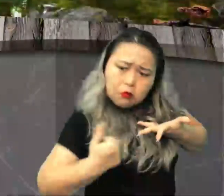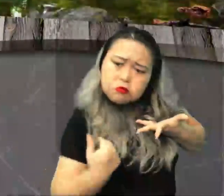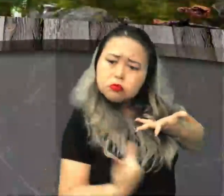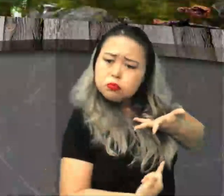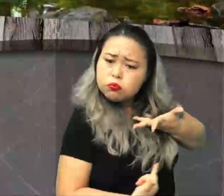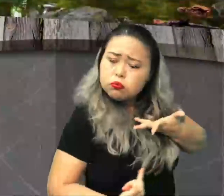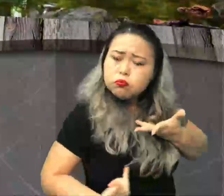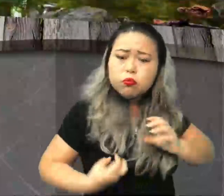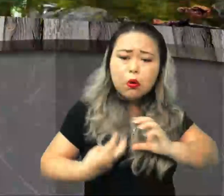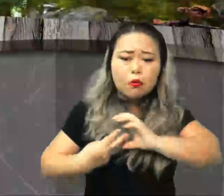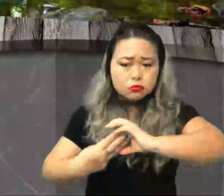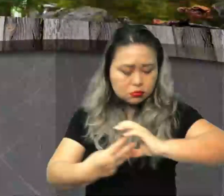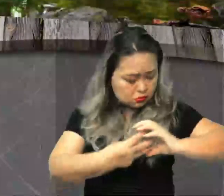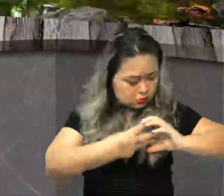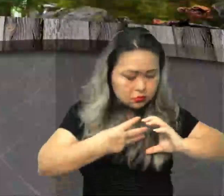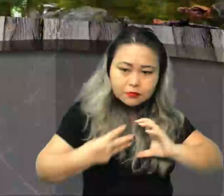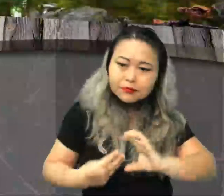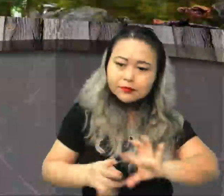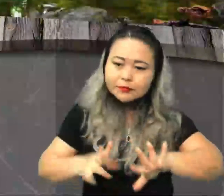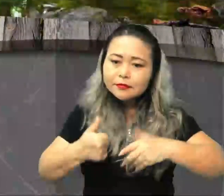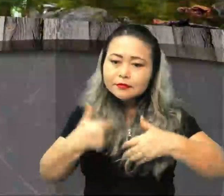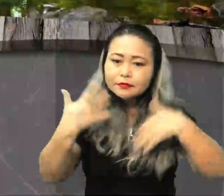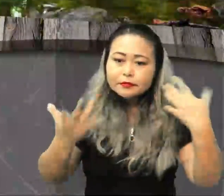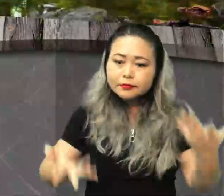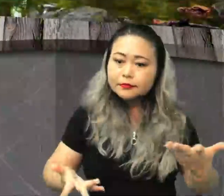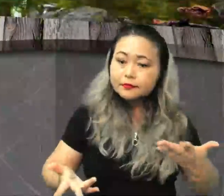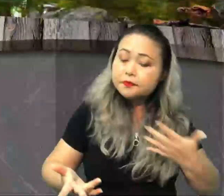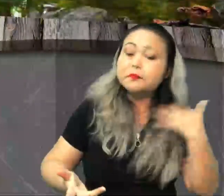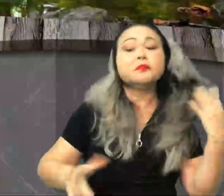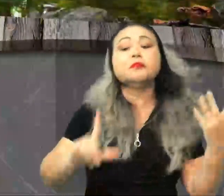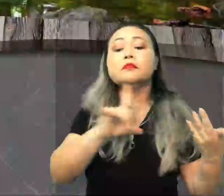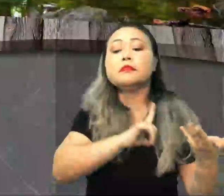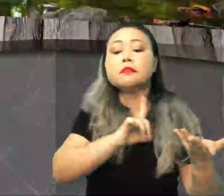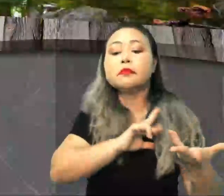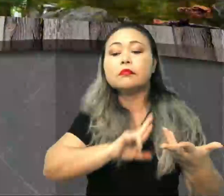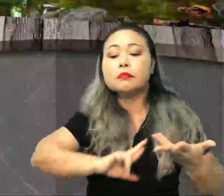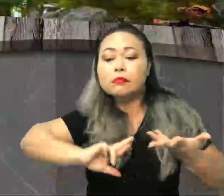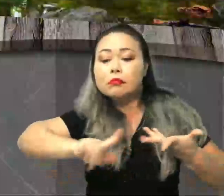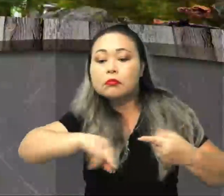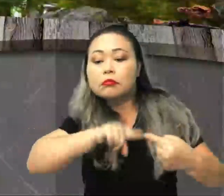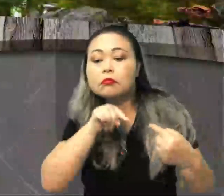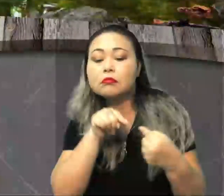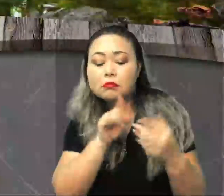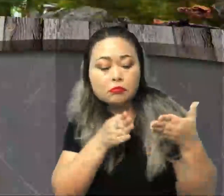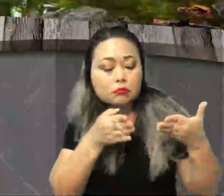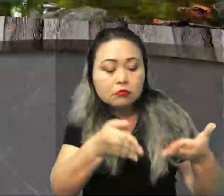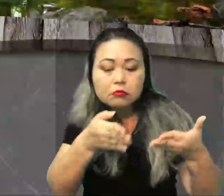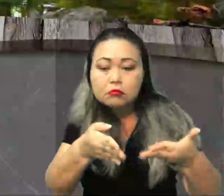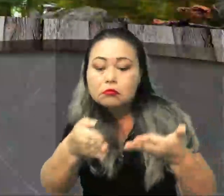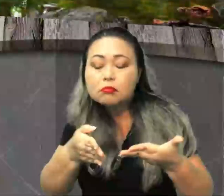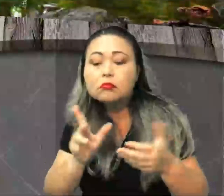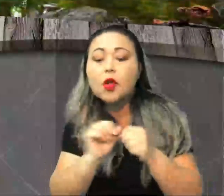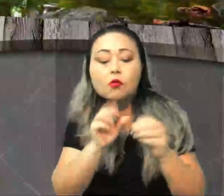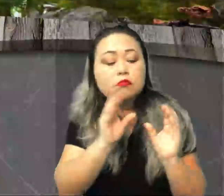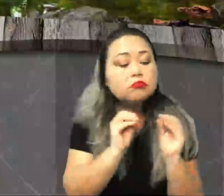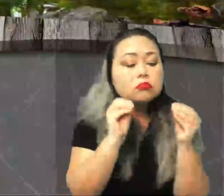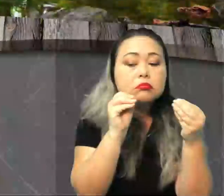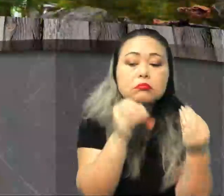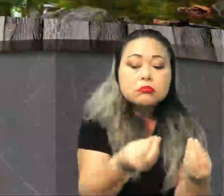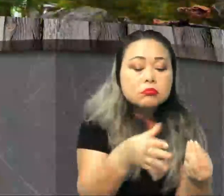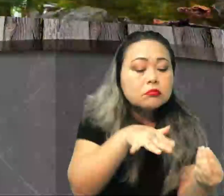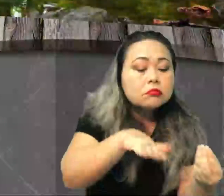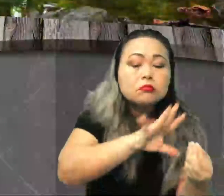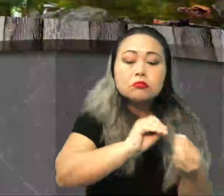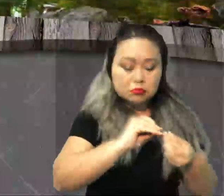nosso organismo. Essas células têm funções diversas. Funções que vão compor aí